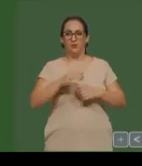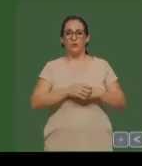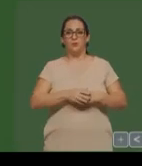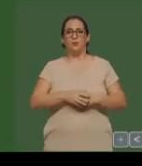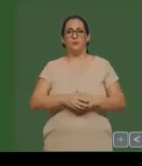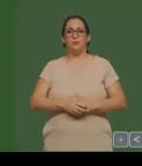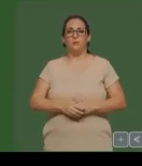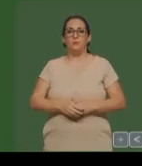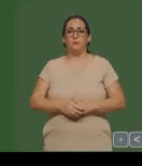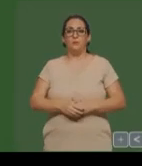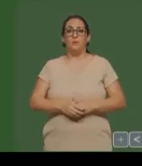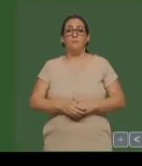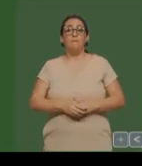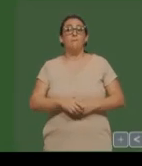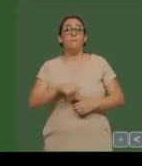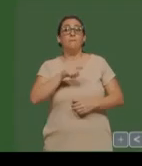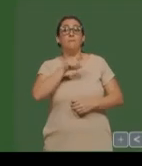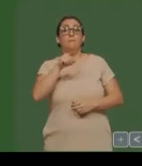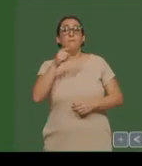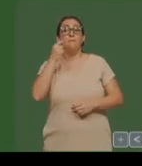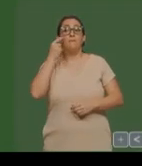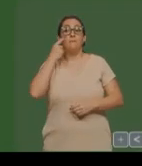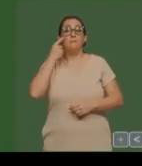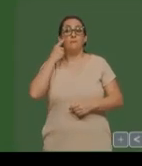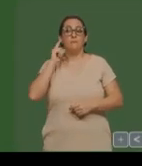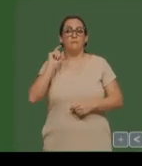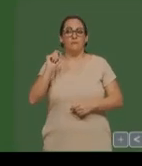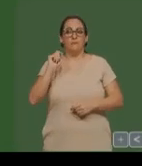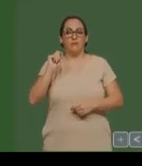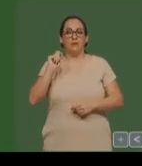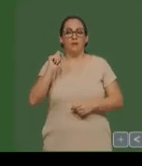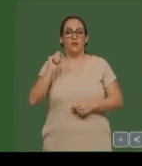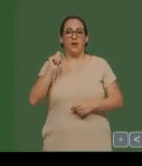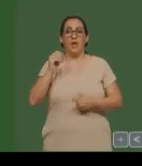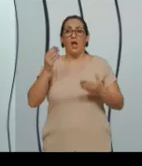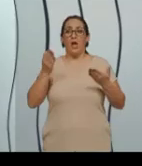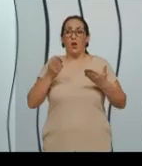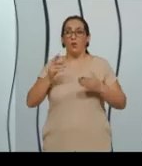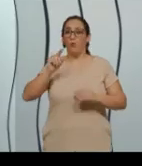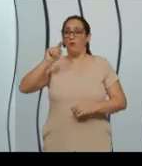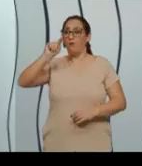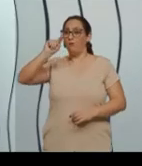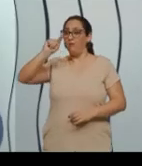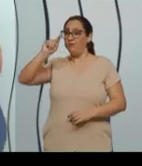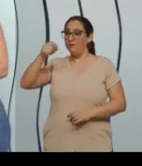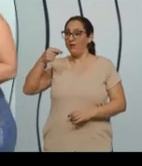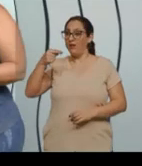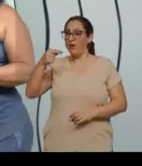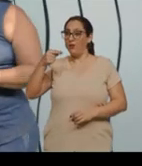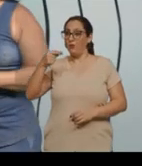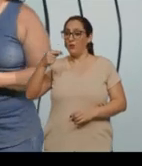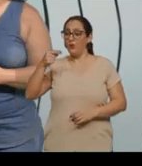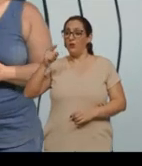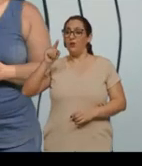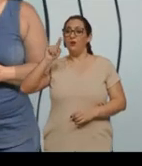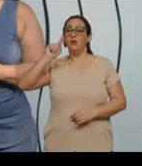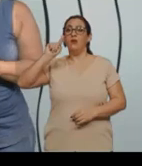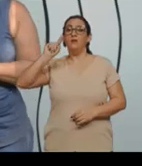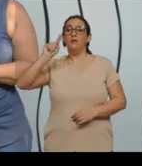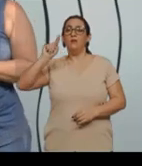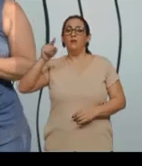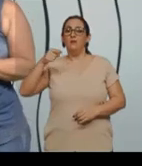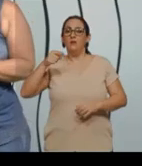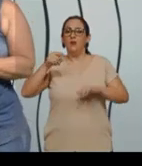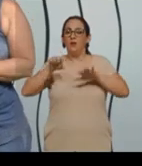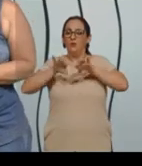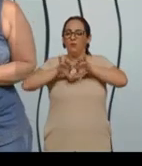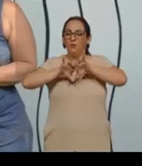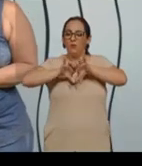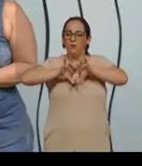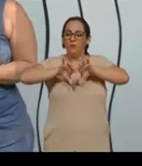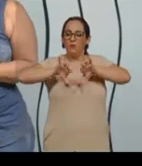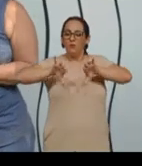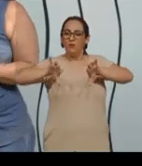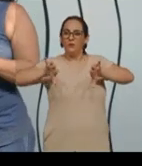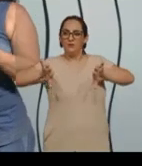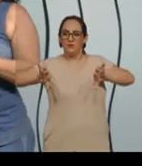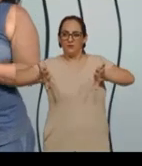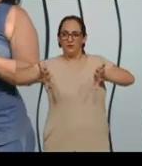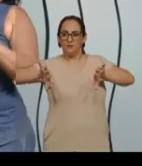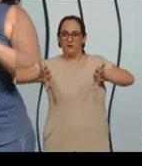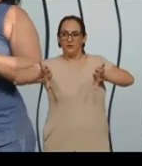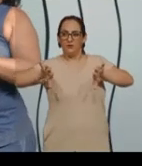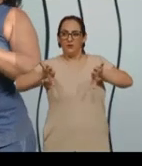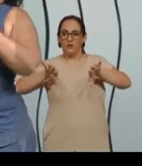quê? Que nós acrescentamos a vírgula. A vírgula, ela é um separador. É